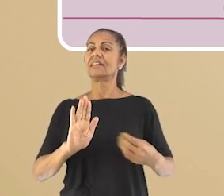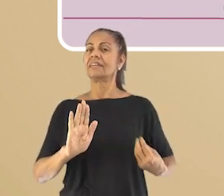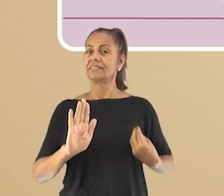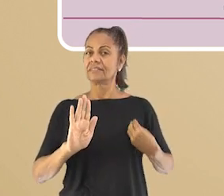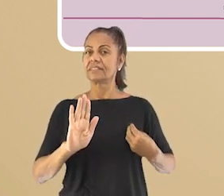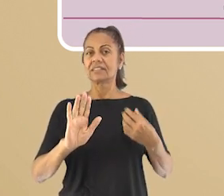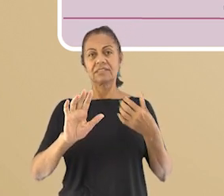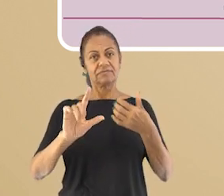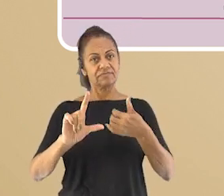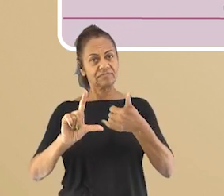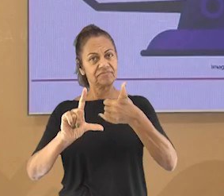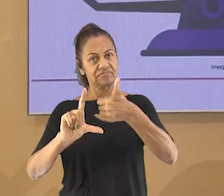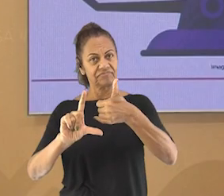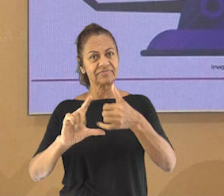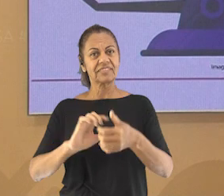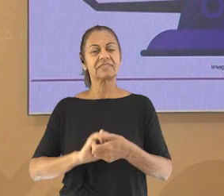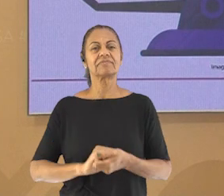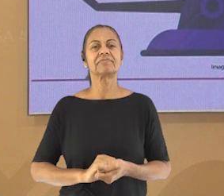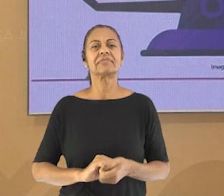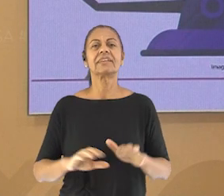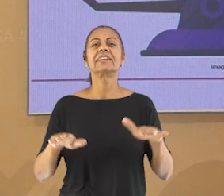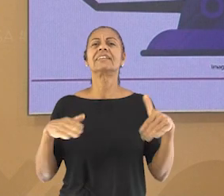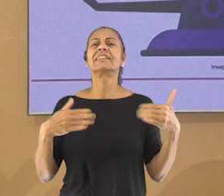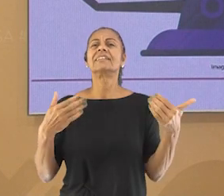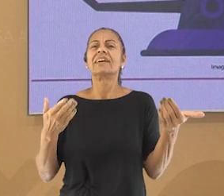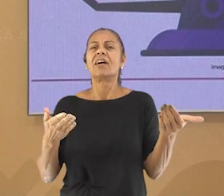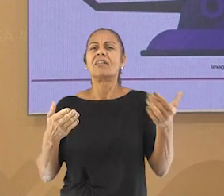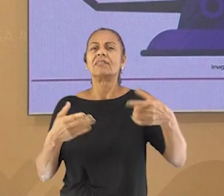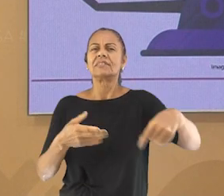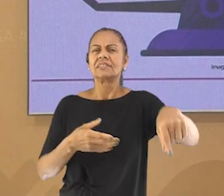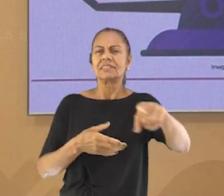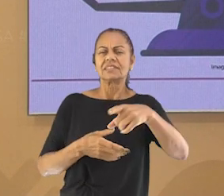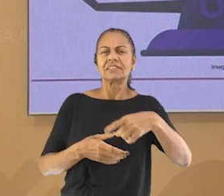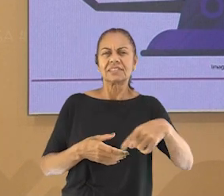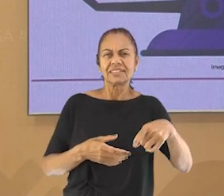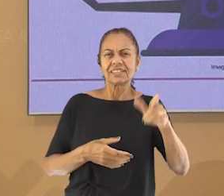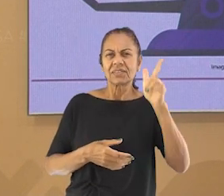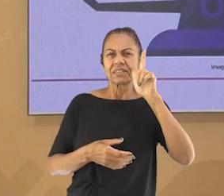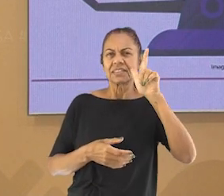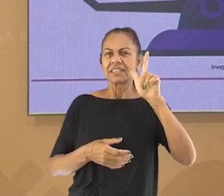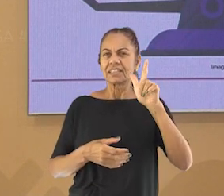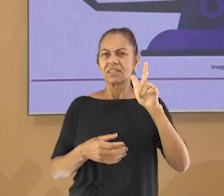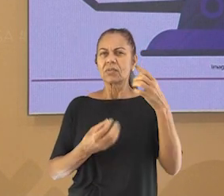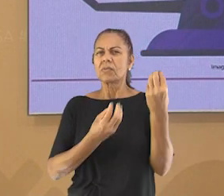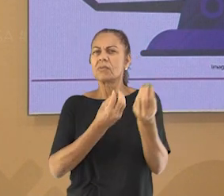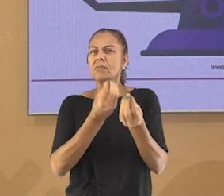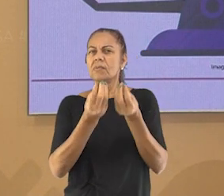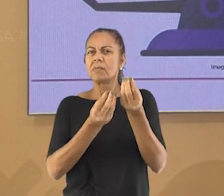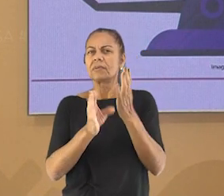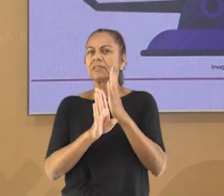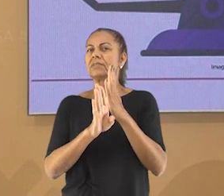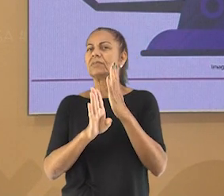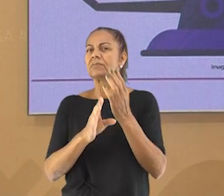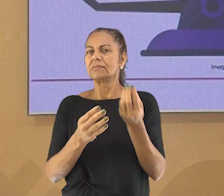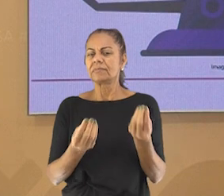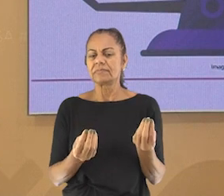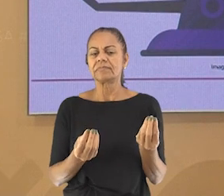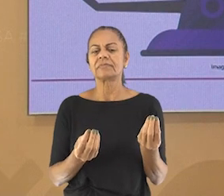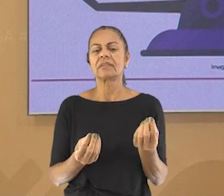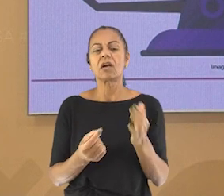de presença, ok? E aí, vocês conseguiram? Como vocês fizeram para